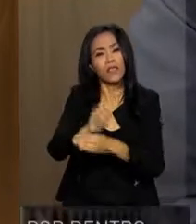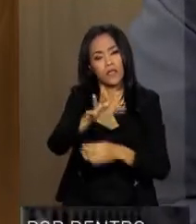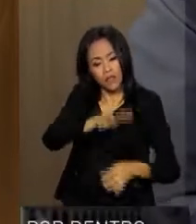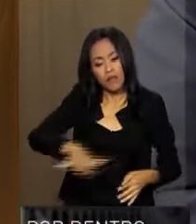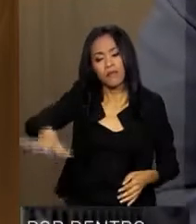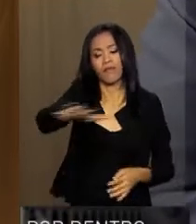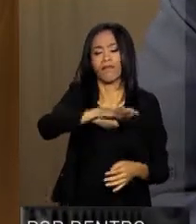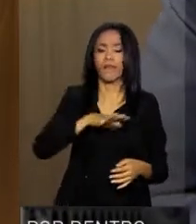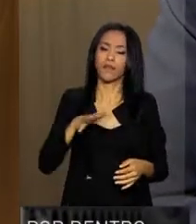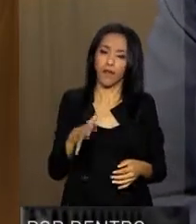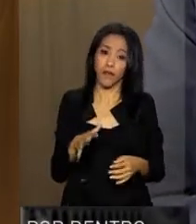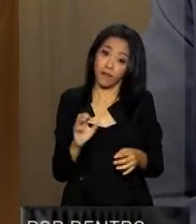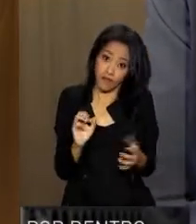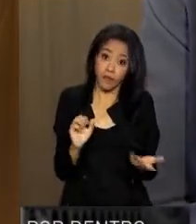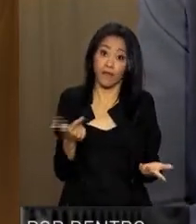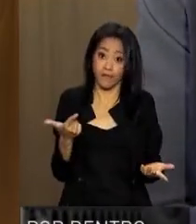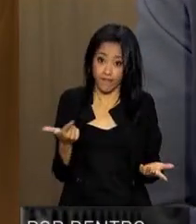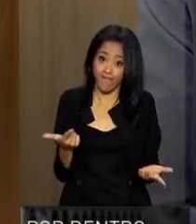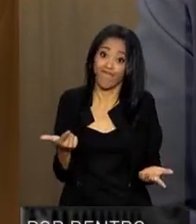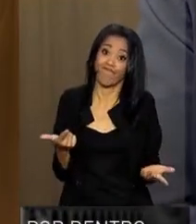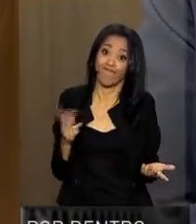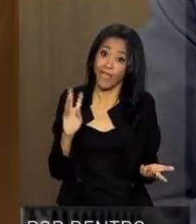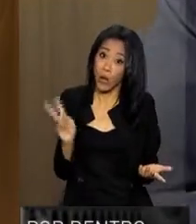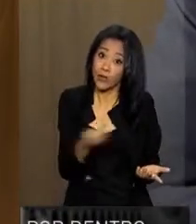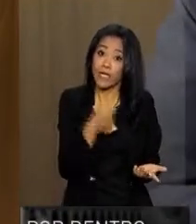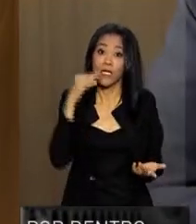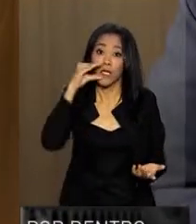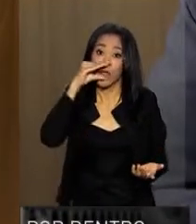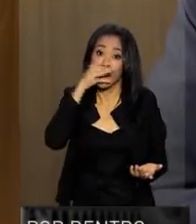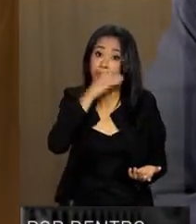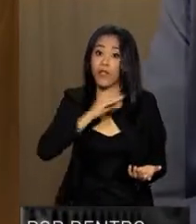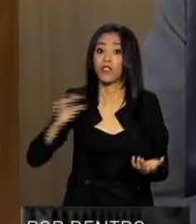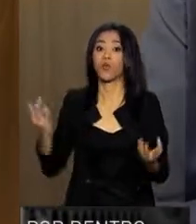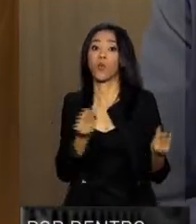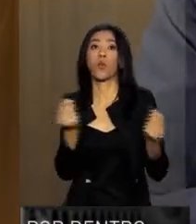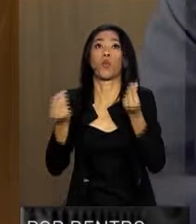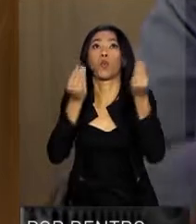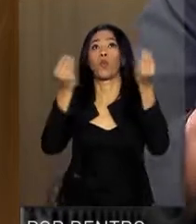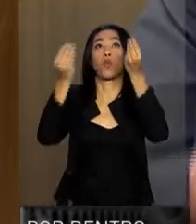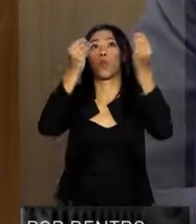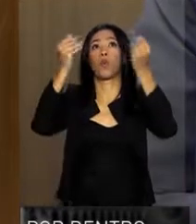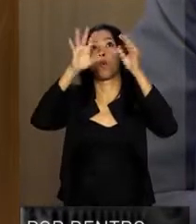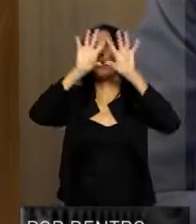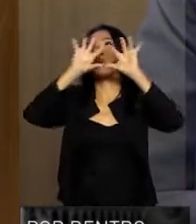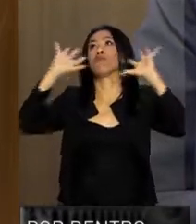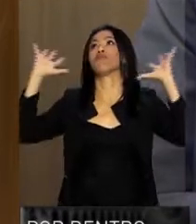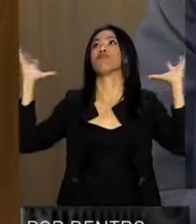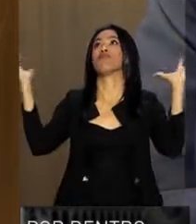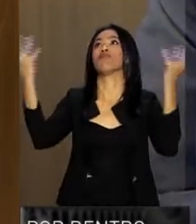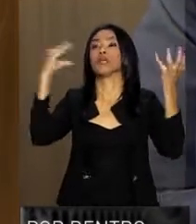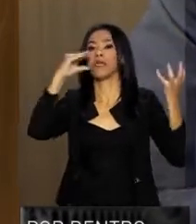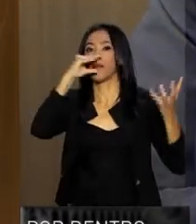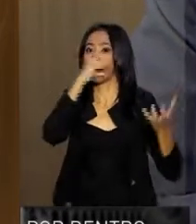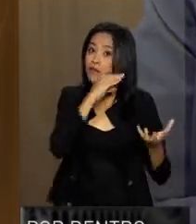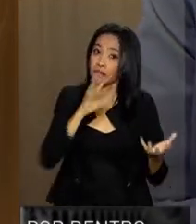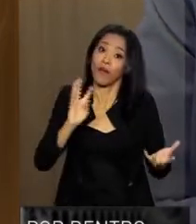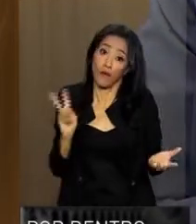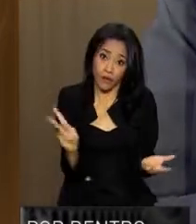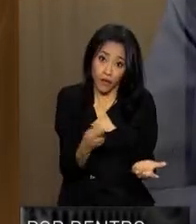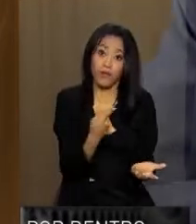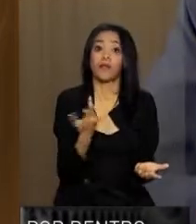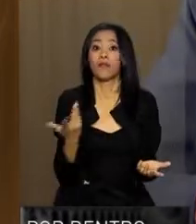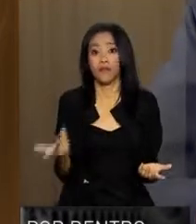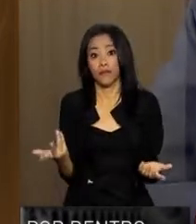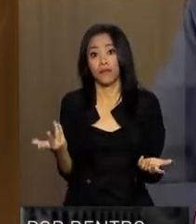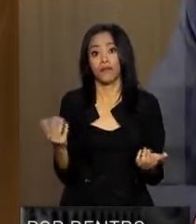que a questão do aquecimento global às mudanças climáticas elas vieram para ficar e nesse caso